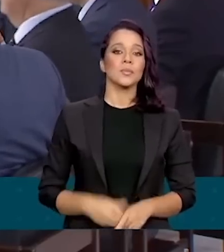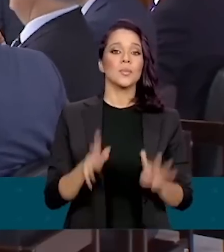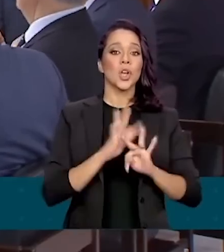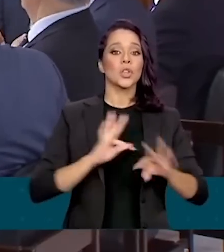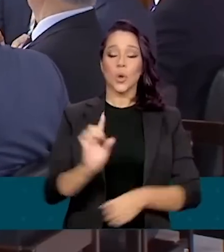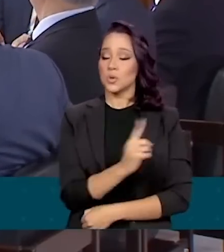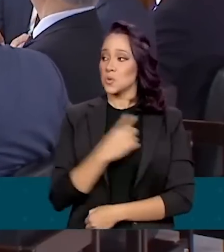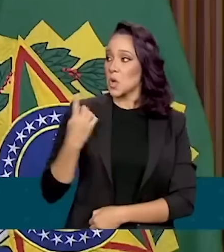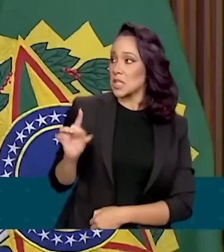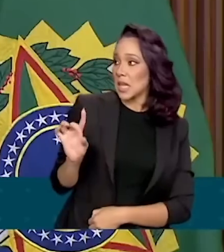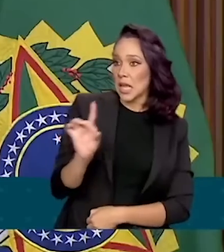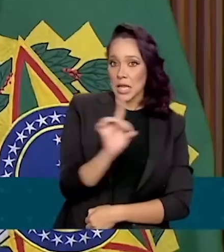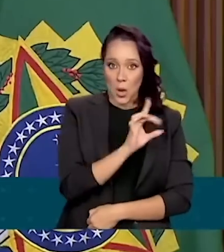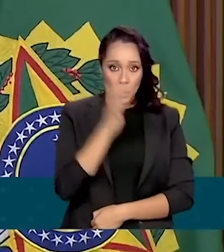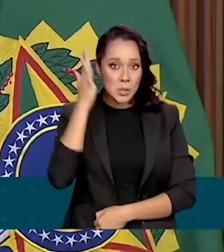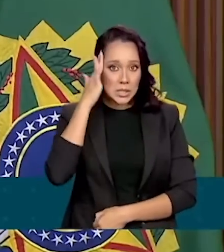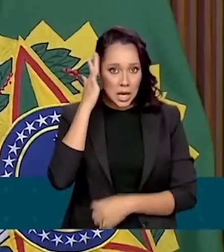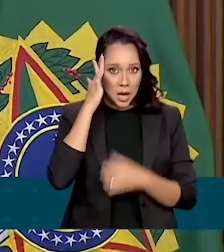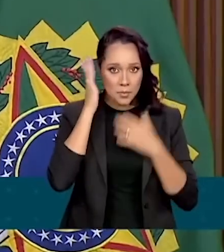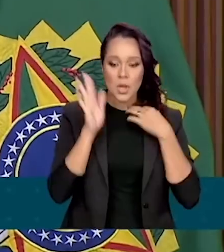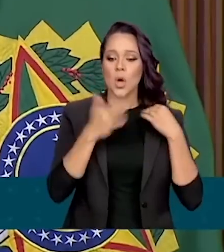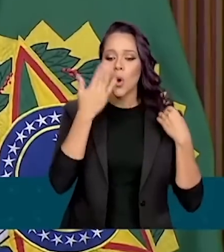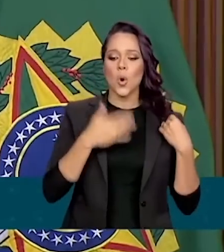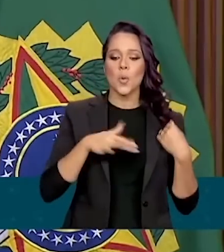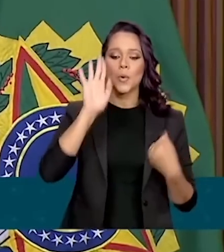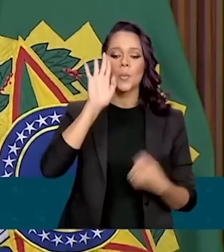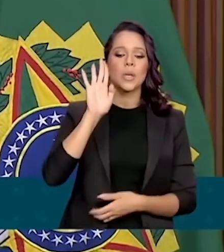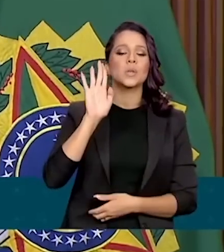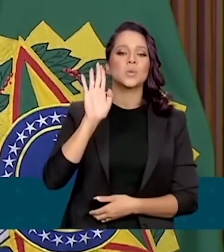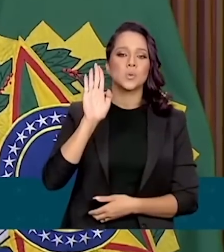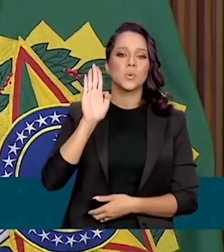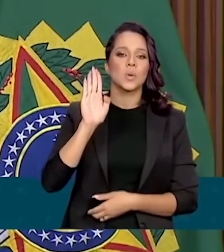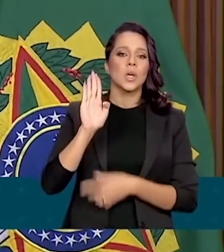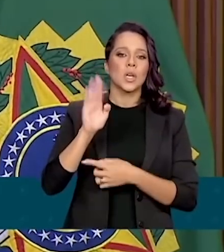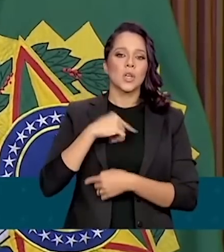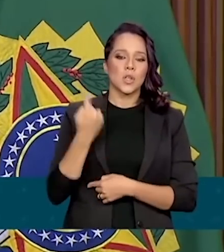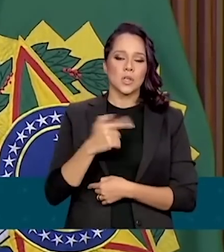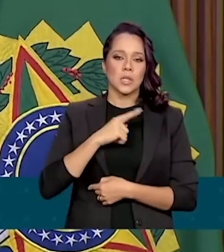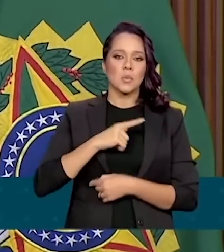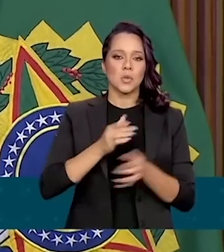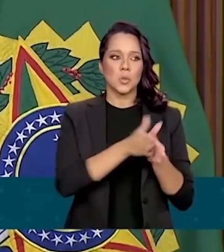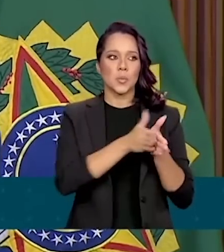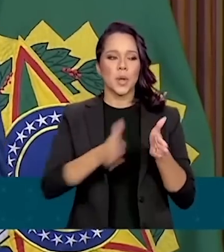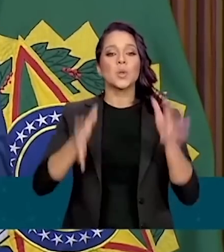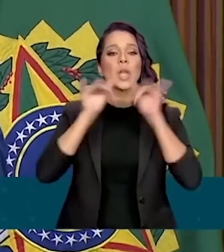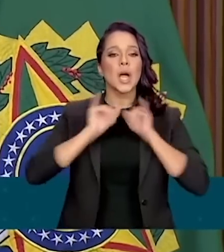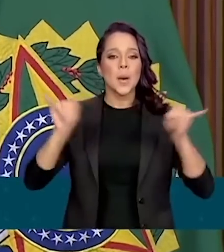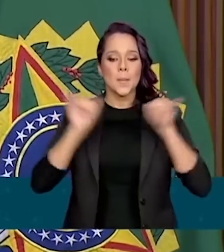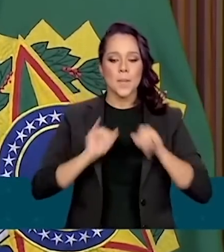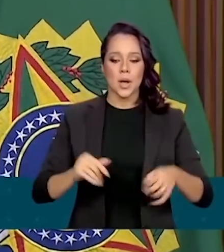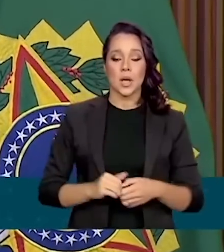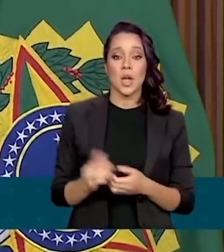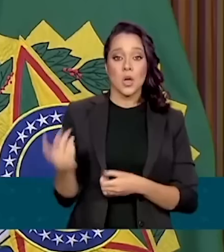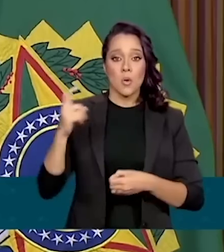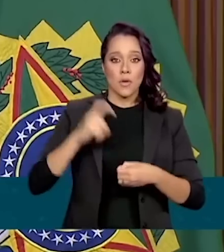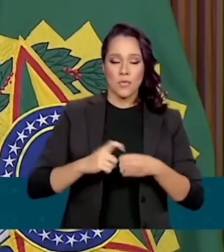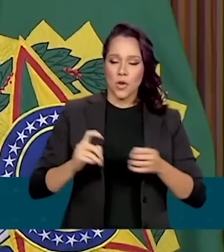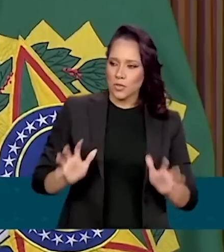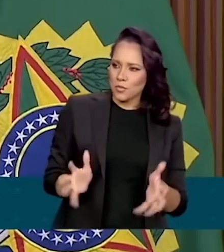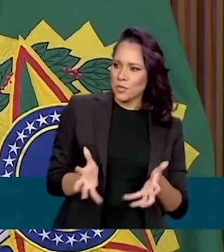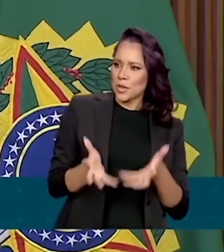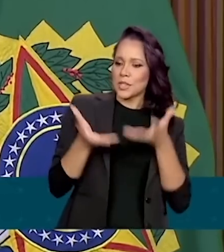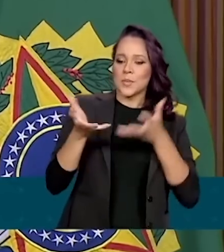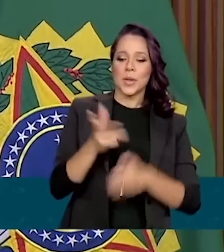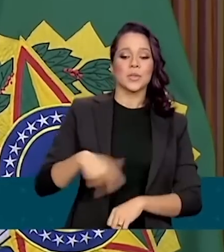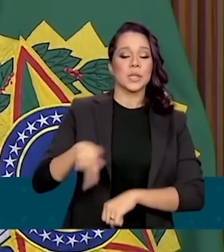Todos nós sabemos o compromisso extraordinário que nós assumimos durante a campanha com a volta do crescimento